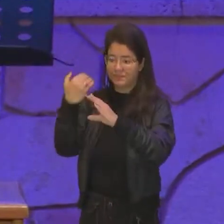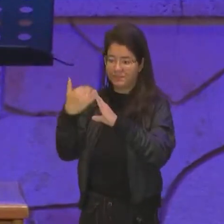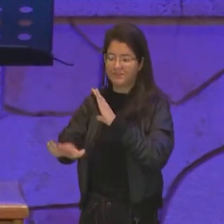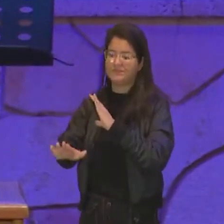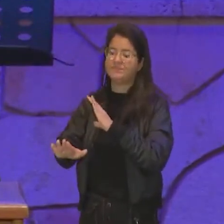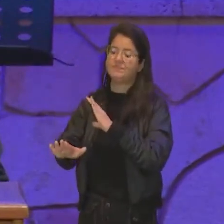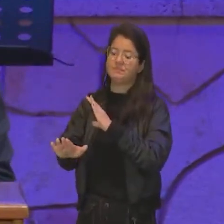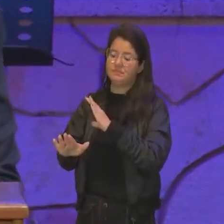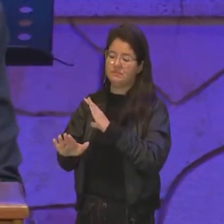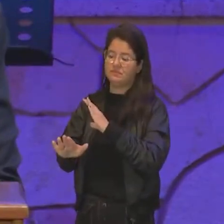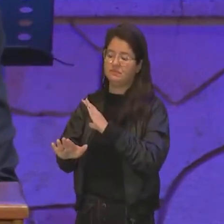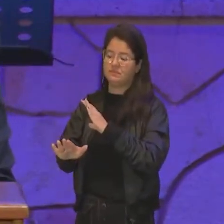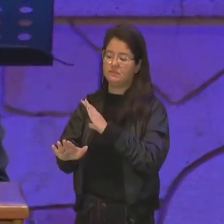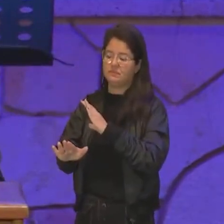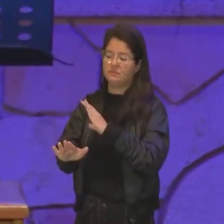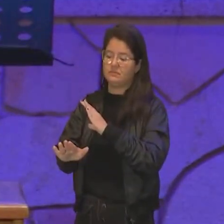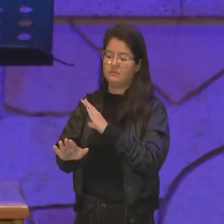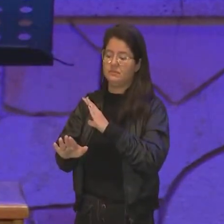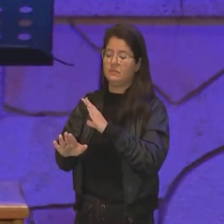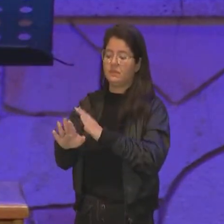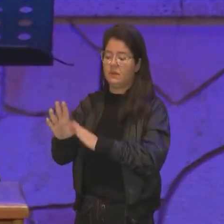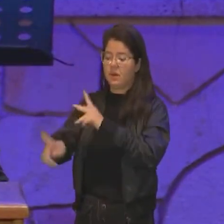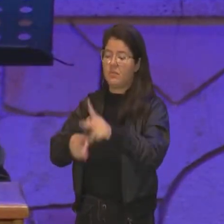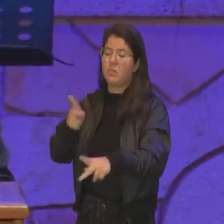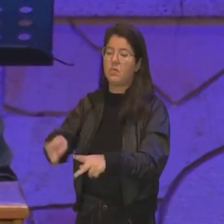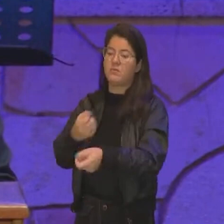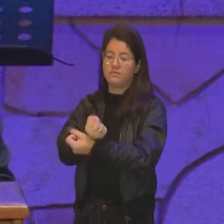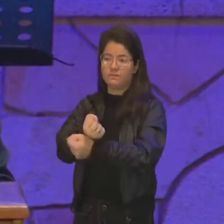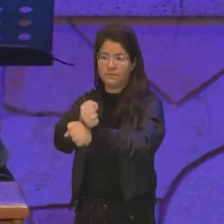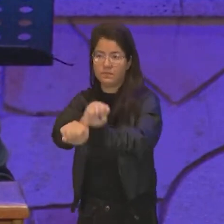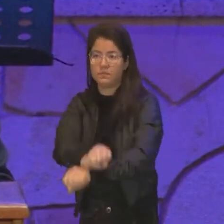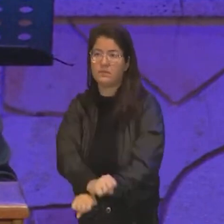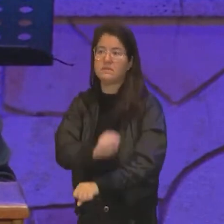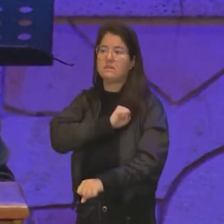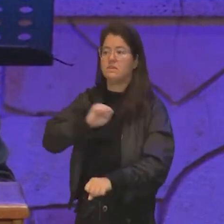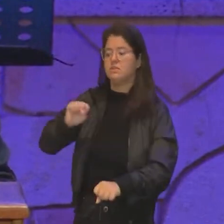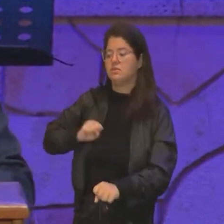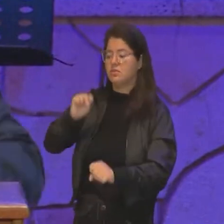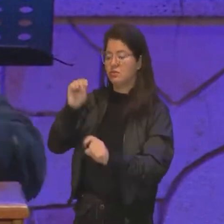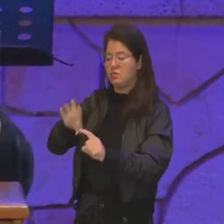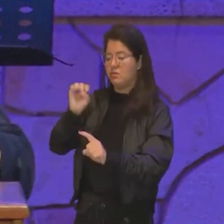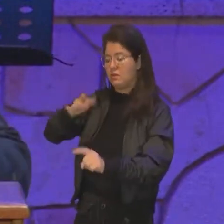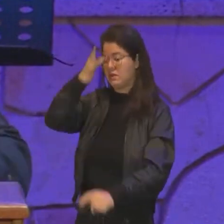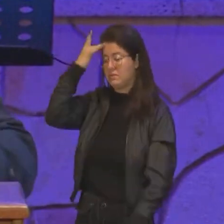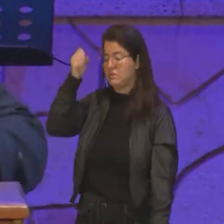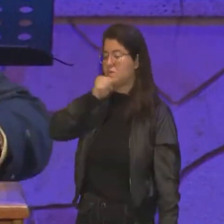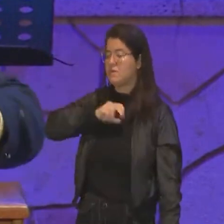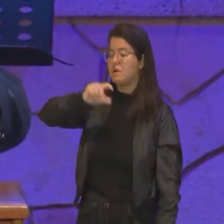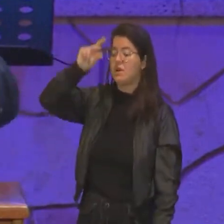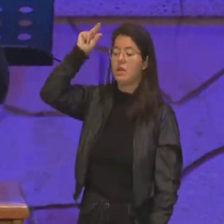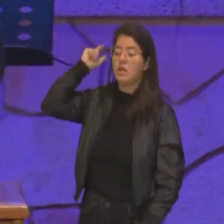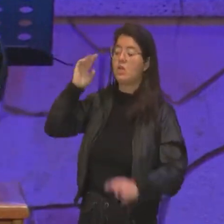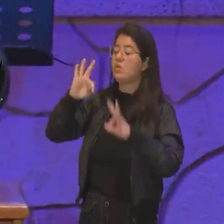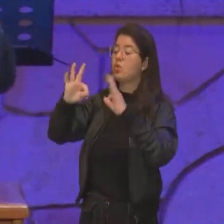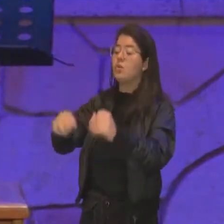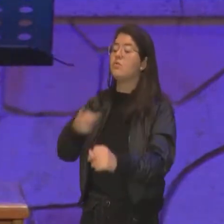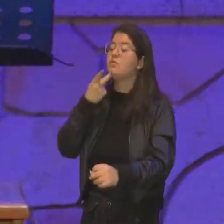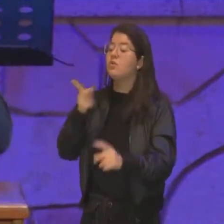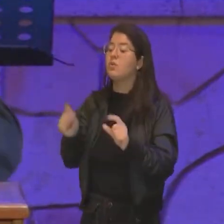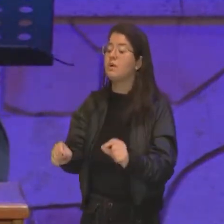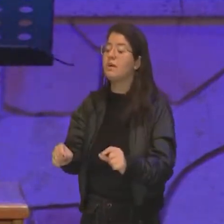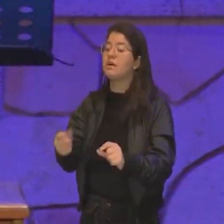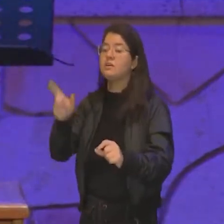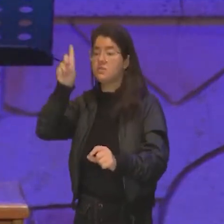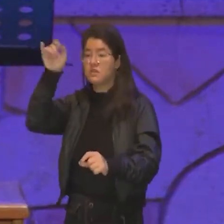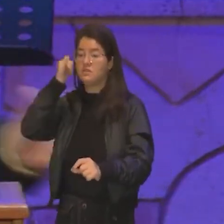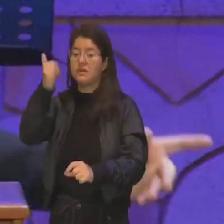carta é endereçada àqueles que estavam no cativeiro, sacerdotes, profetas, aos anciãos e a todos, dizendo o seguinte: olha, eu tenho